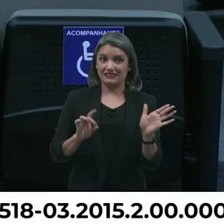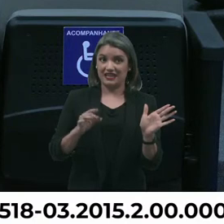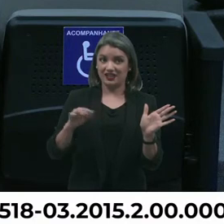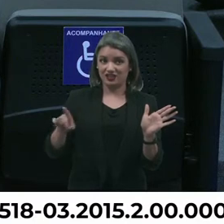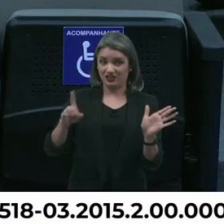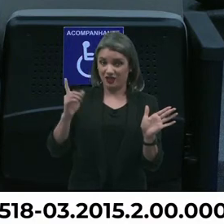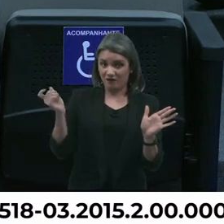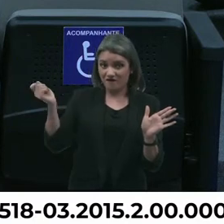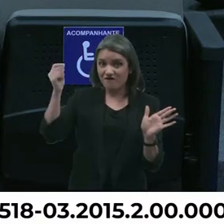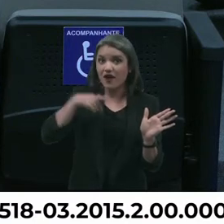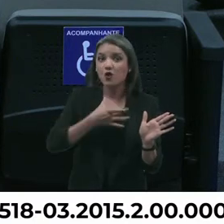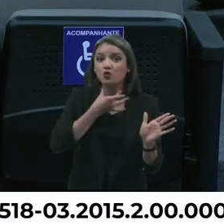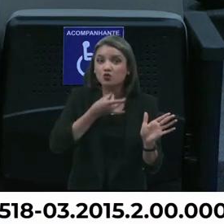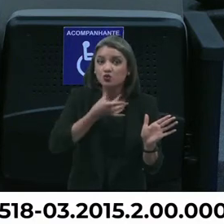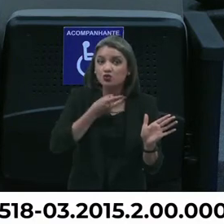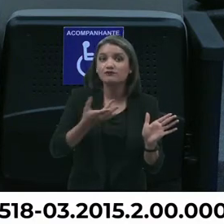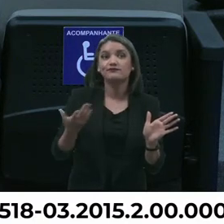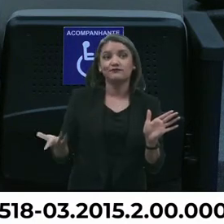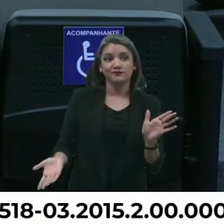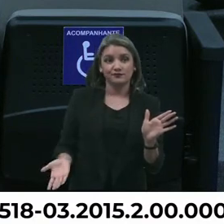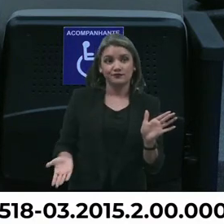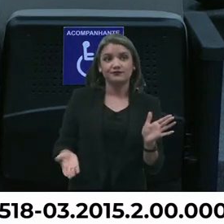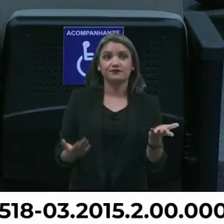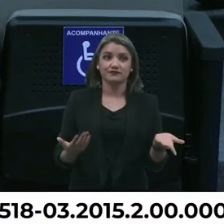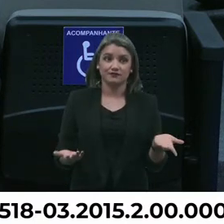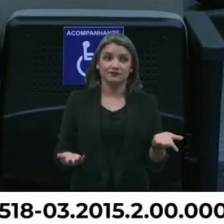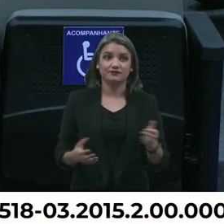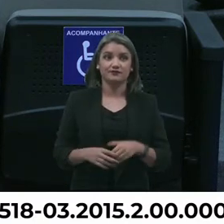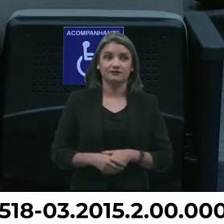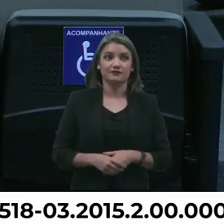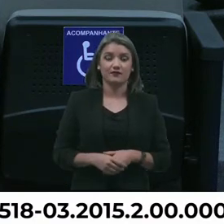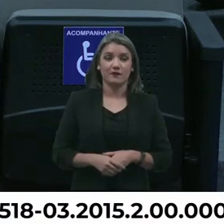de novo com problema de falsidade de certidão, né? Suposta falsidade de certidão.